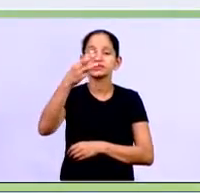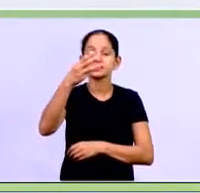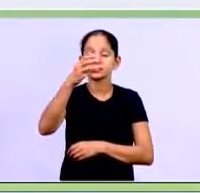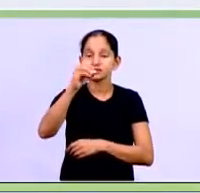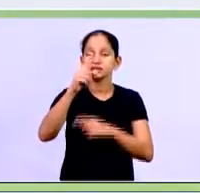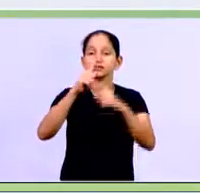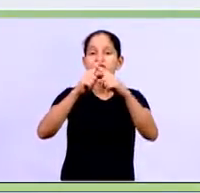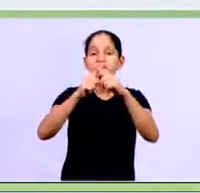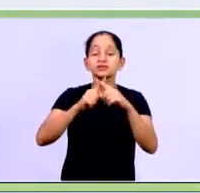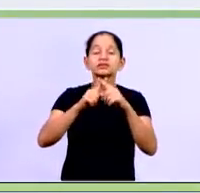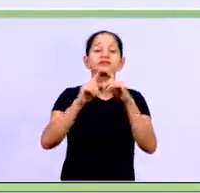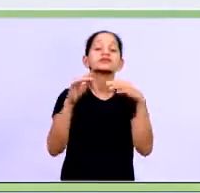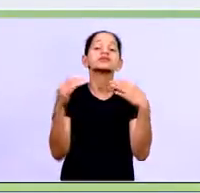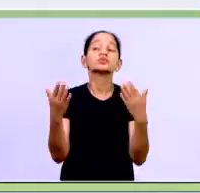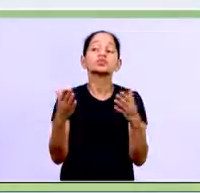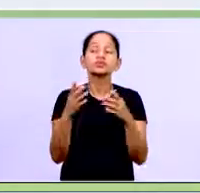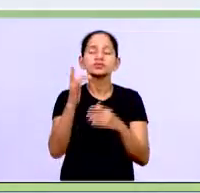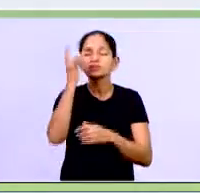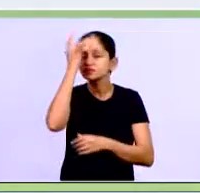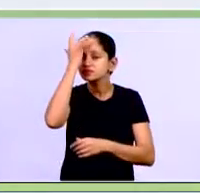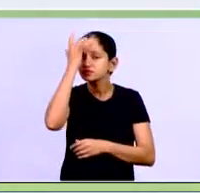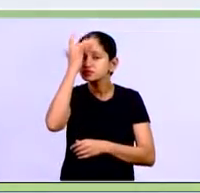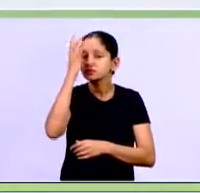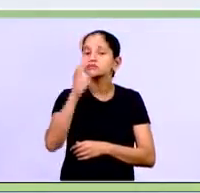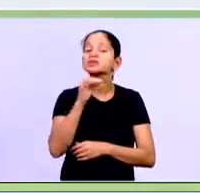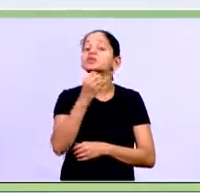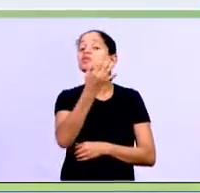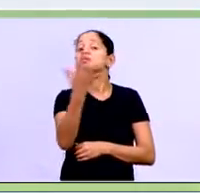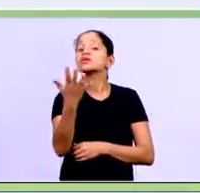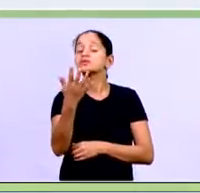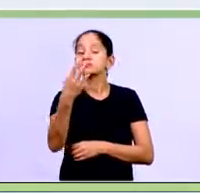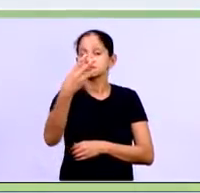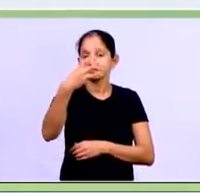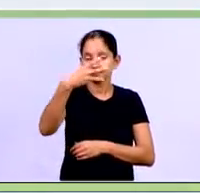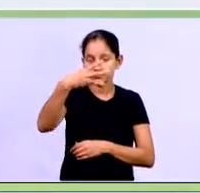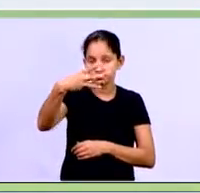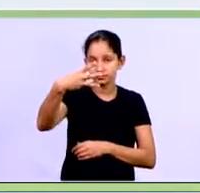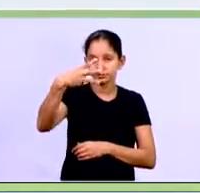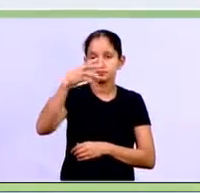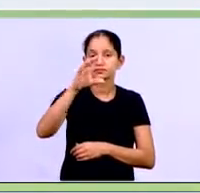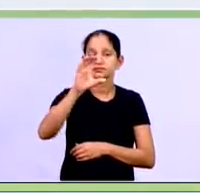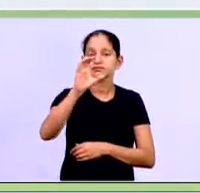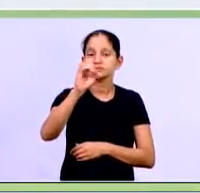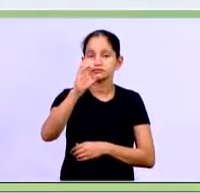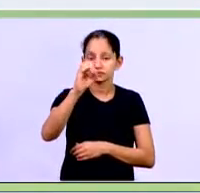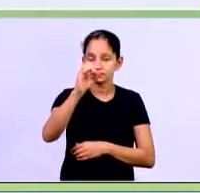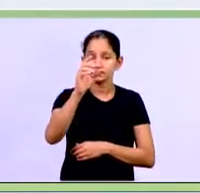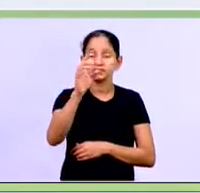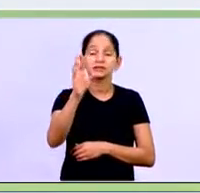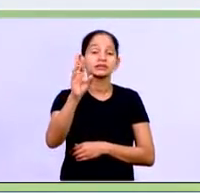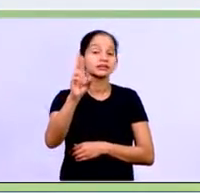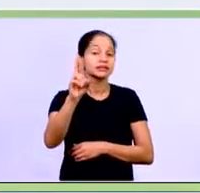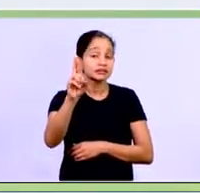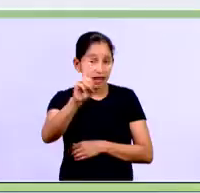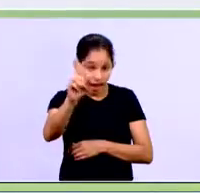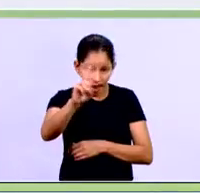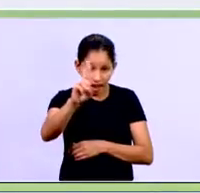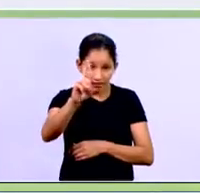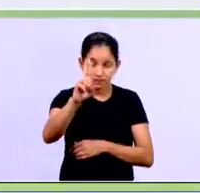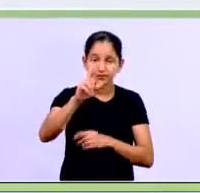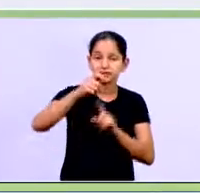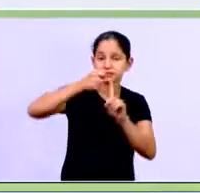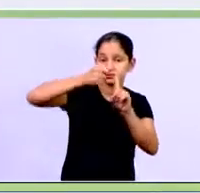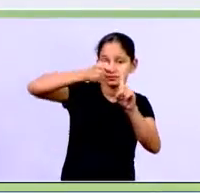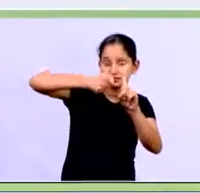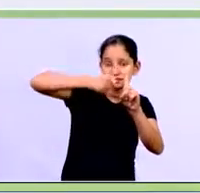1.000. Isso vai dar, fácil, 300. Significa que no primeiro mês eu vou amortizar 300. Se você já